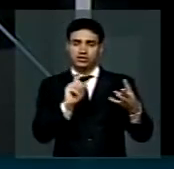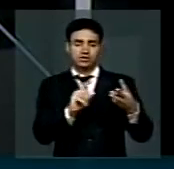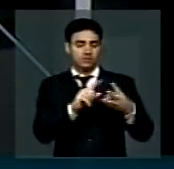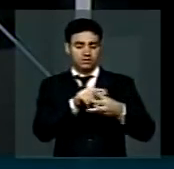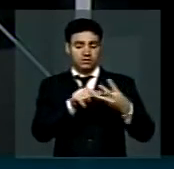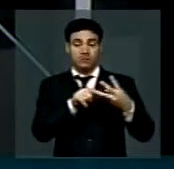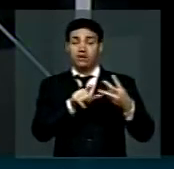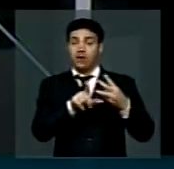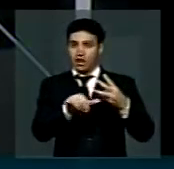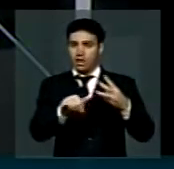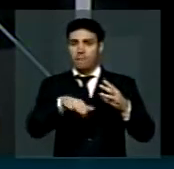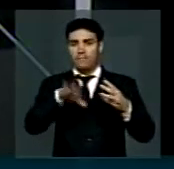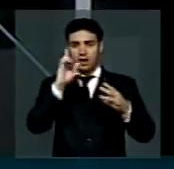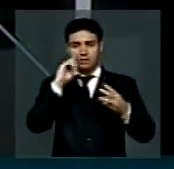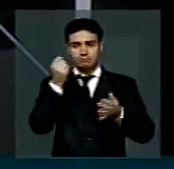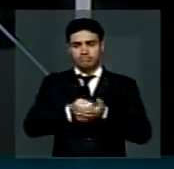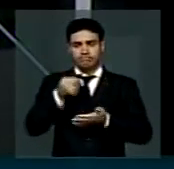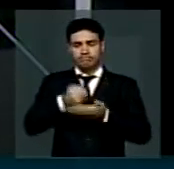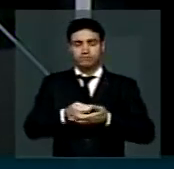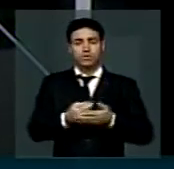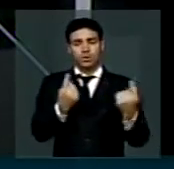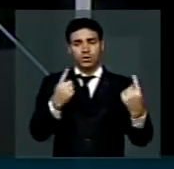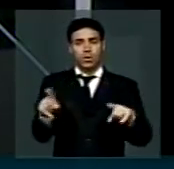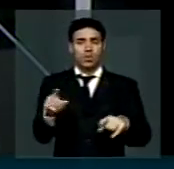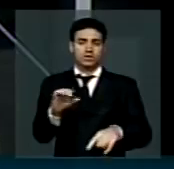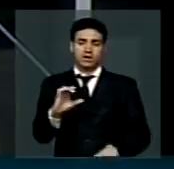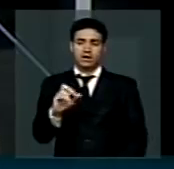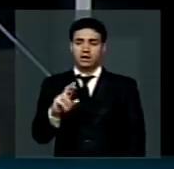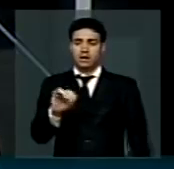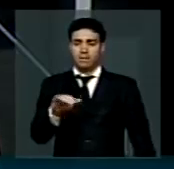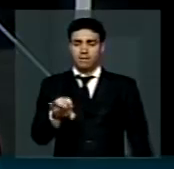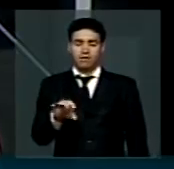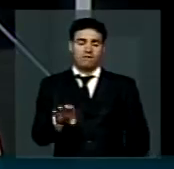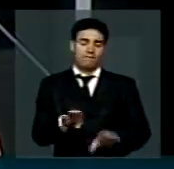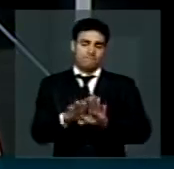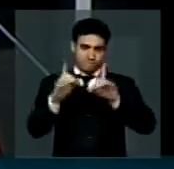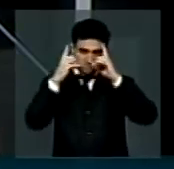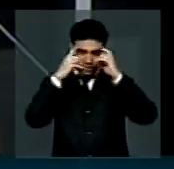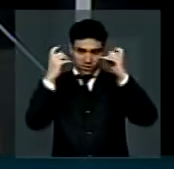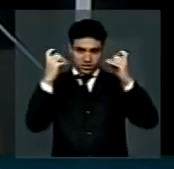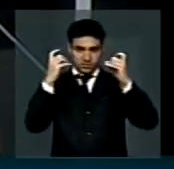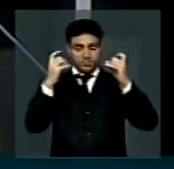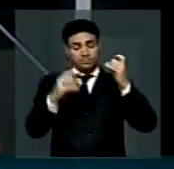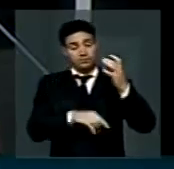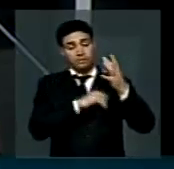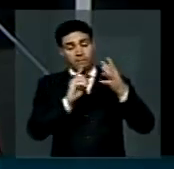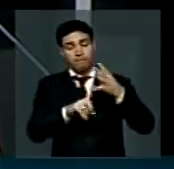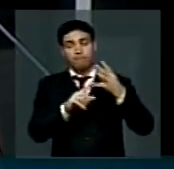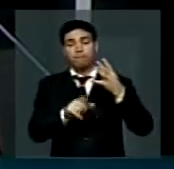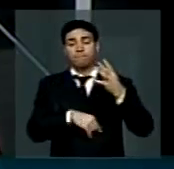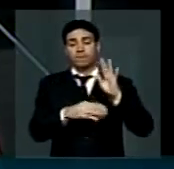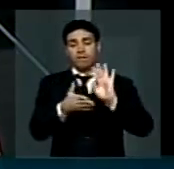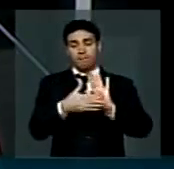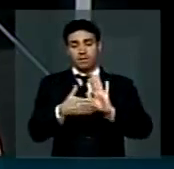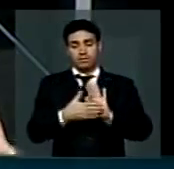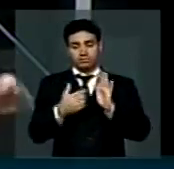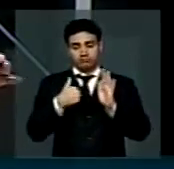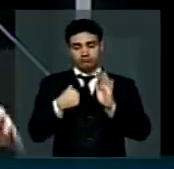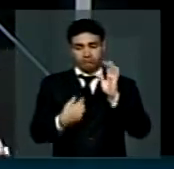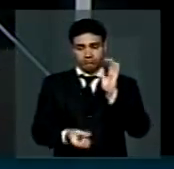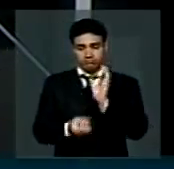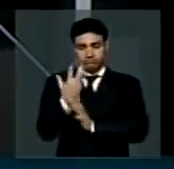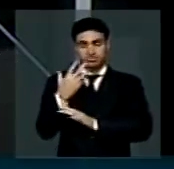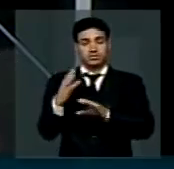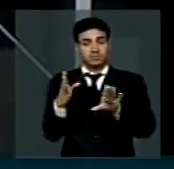as leis são mais severas no combate à criminalidade e à violência. Outra proposta de minha autoria, que também